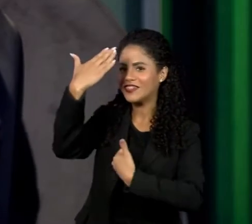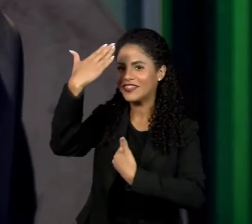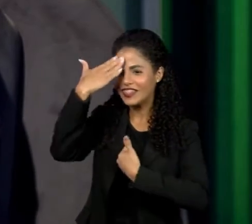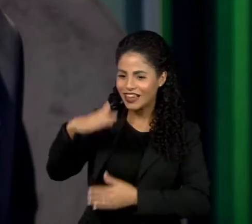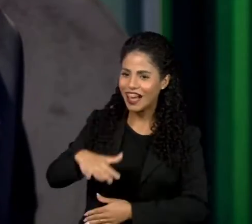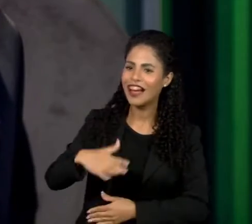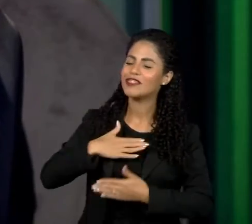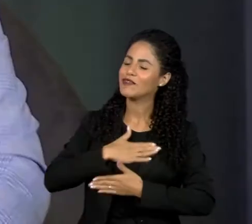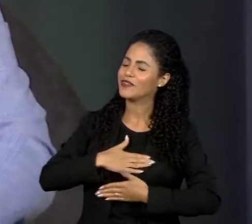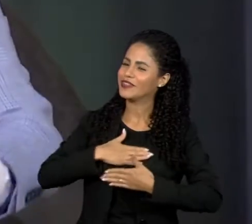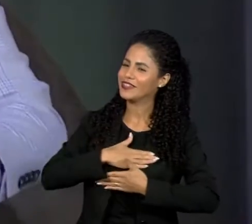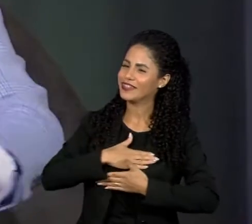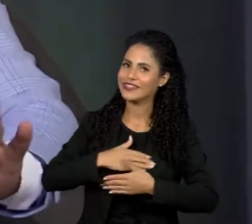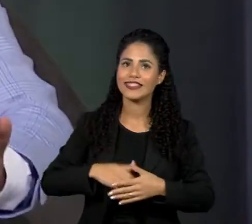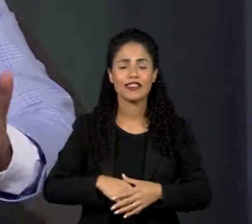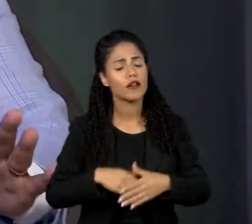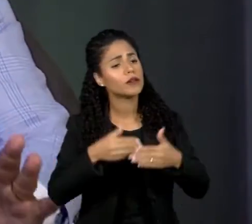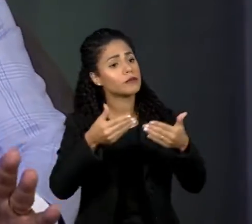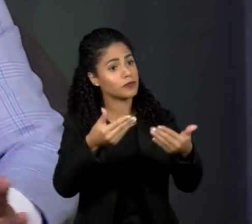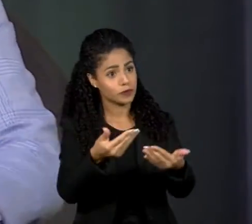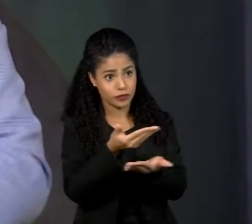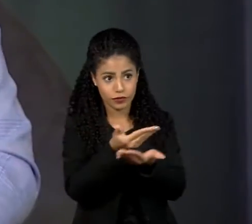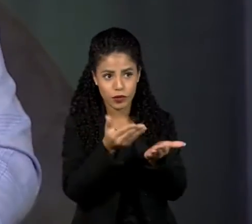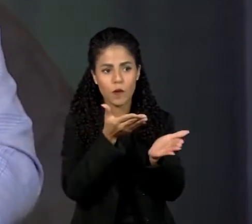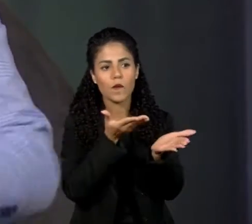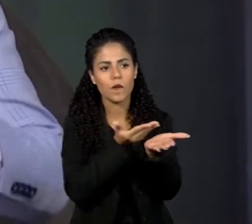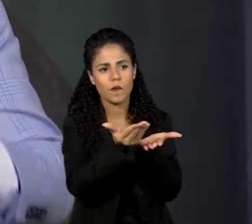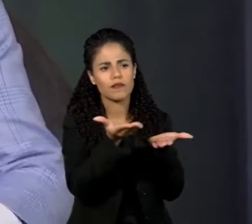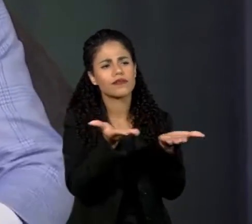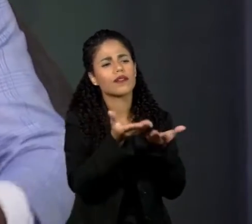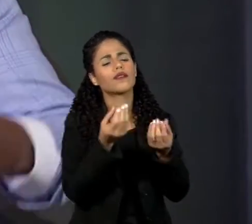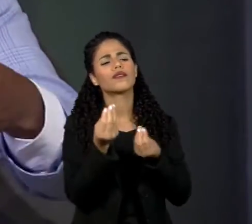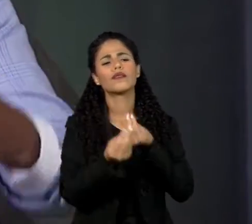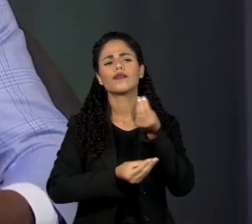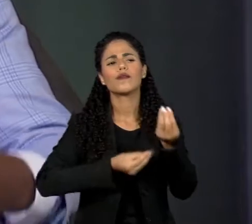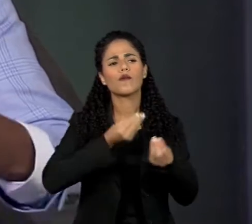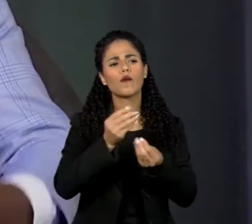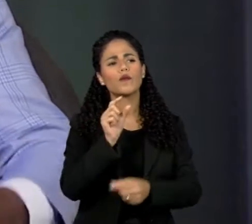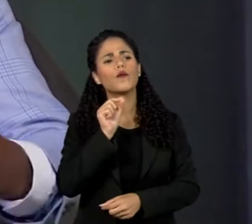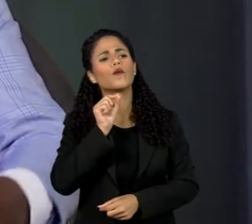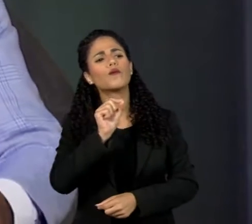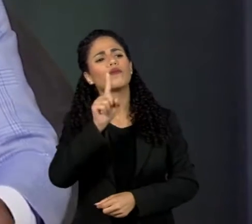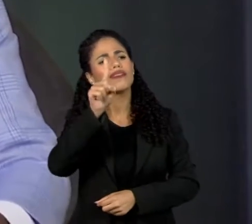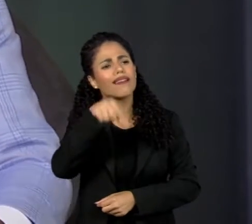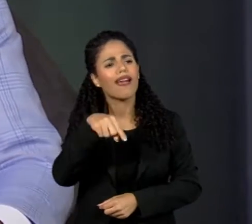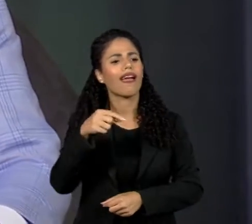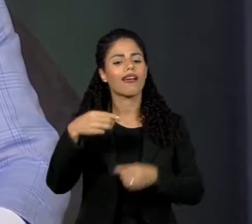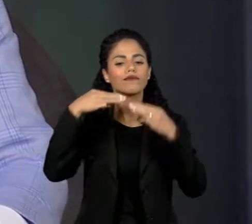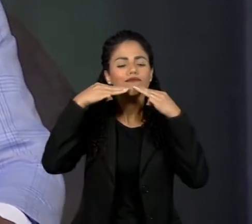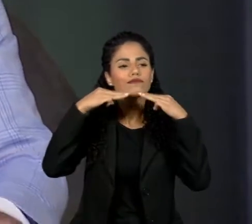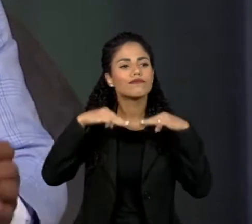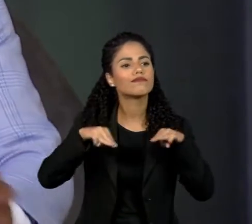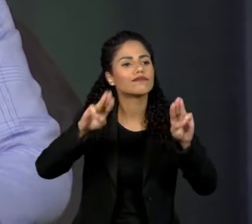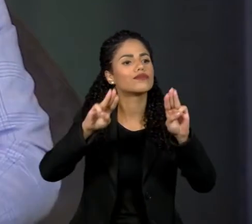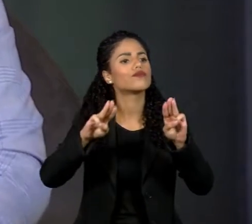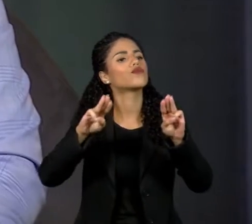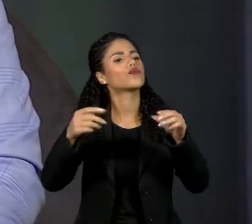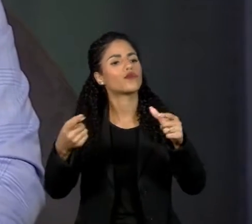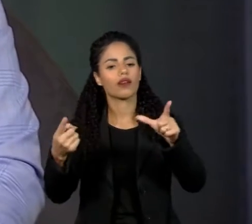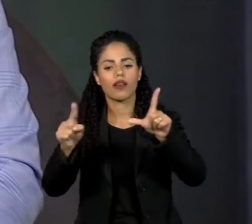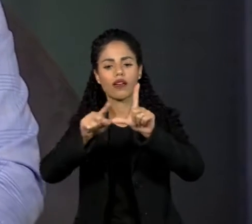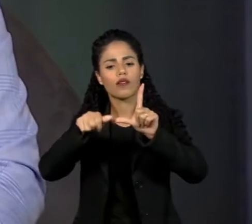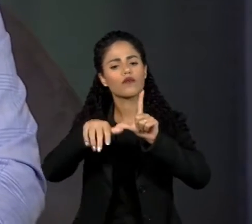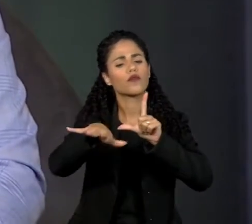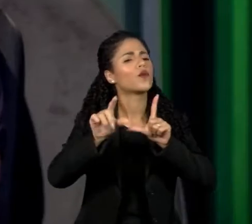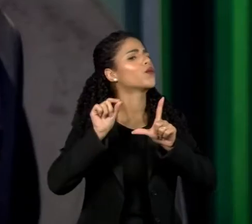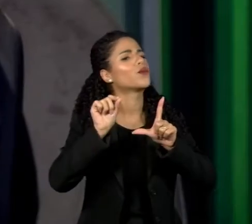aqui, estou muito feliz. E eu já começo com você, né? Afinal de contas, o que é o marketing de influência, Júlio?